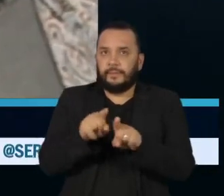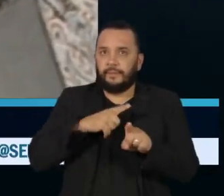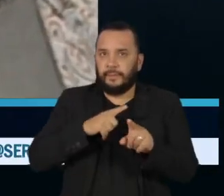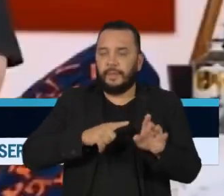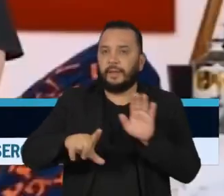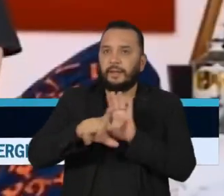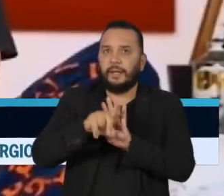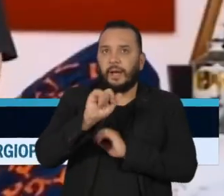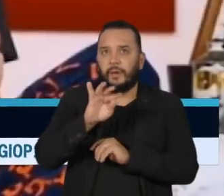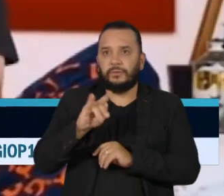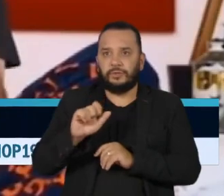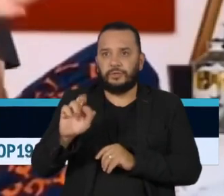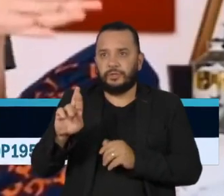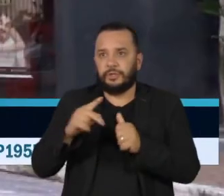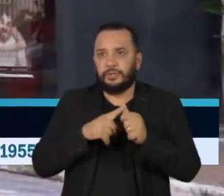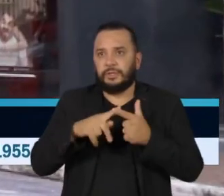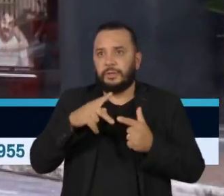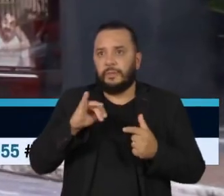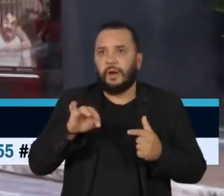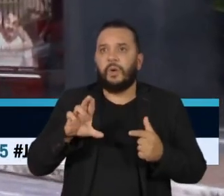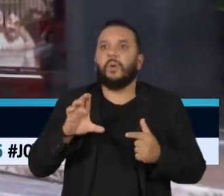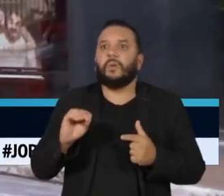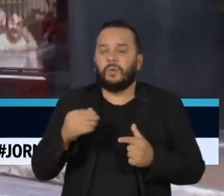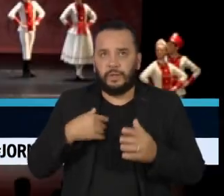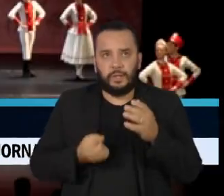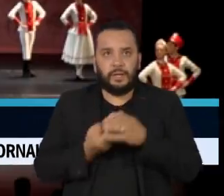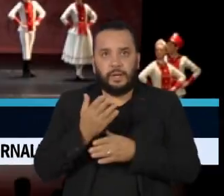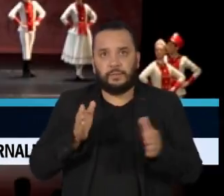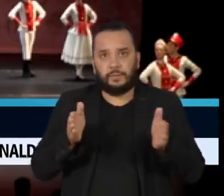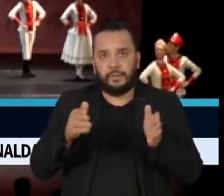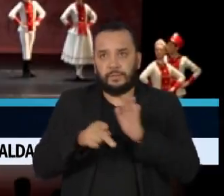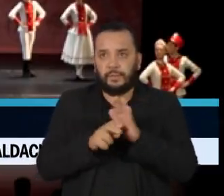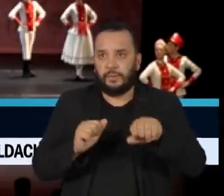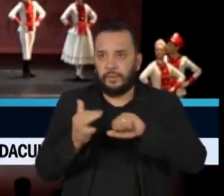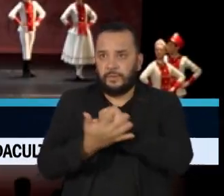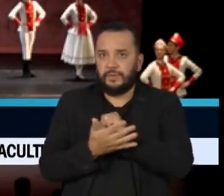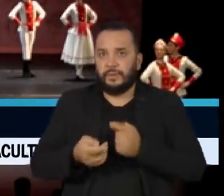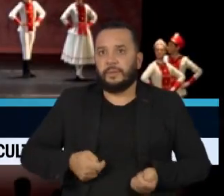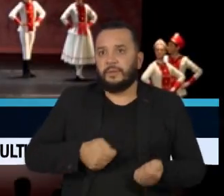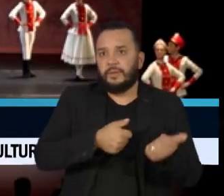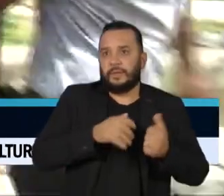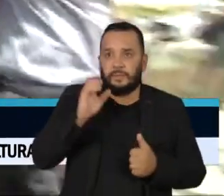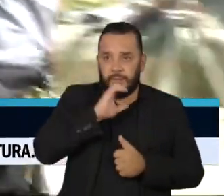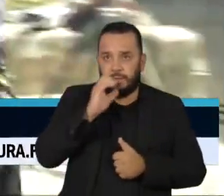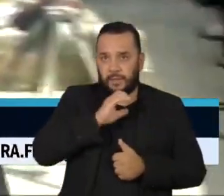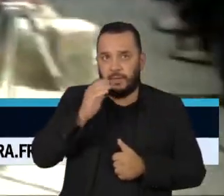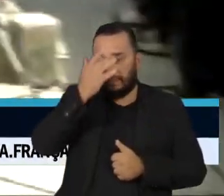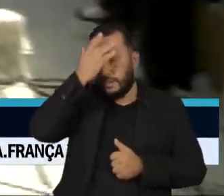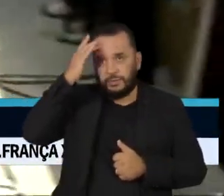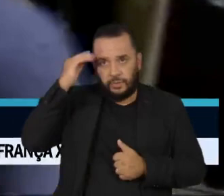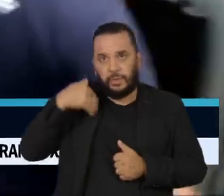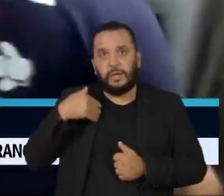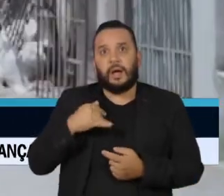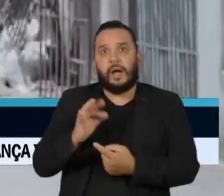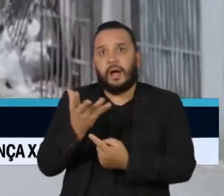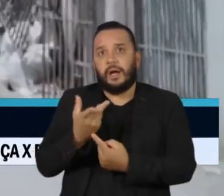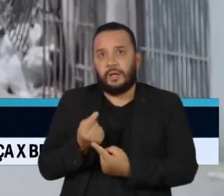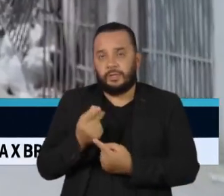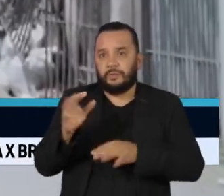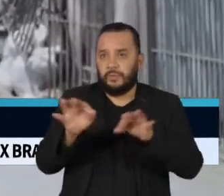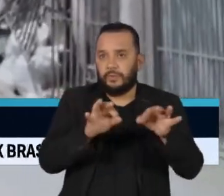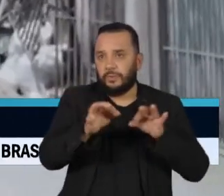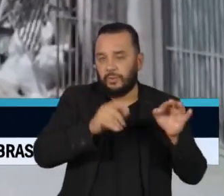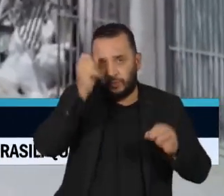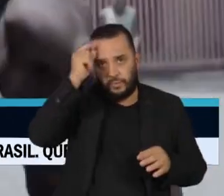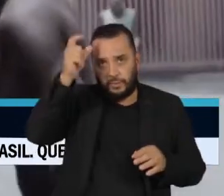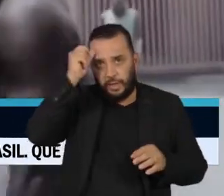Aldir Blanc e Paulo Gustavo, criadas durante a pandemia como auxílio emergencial para artistas e produtores culturais. A Lei